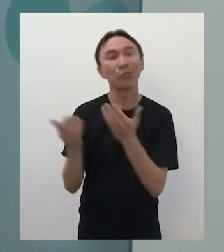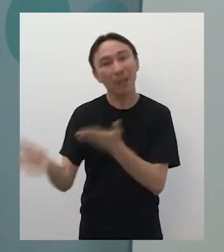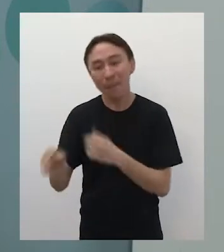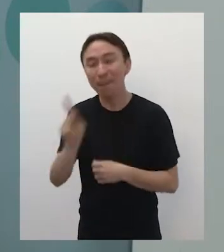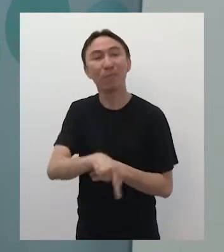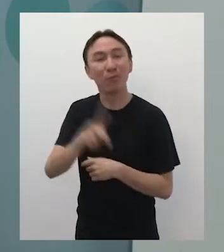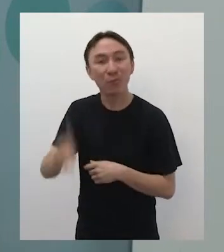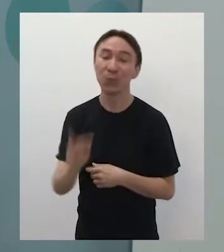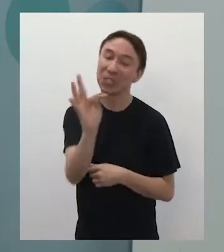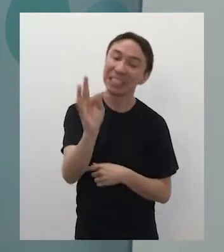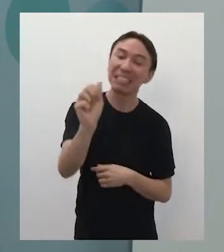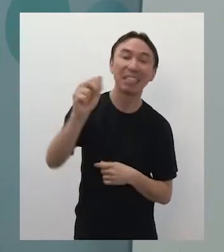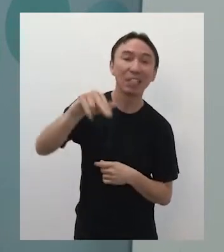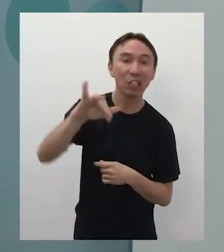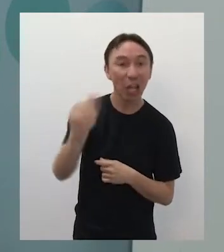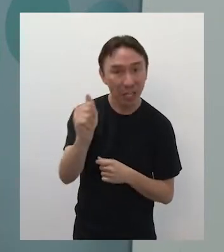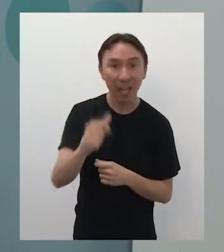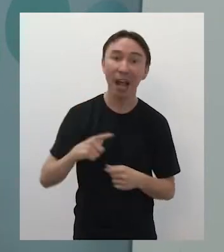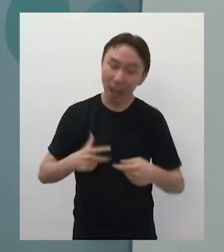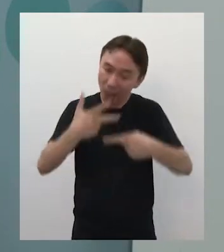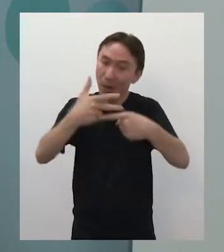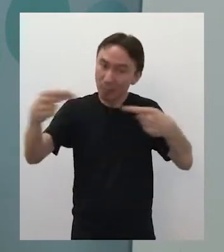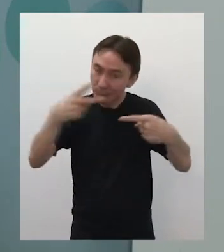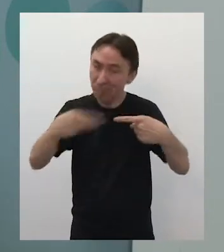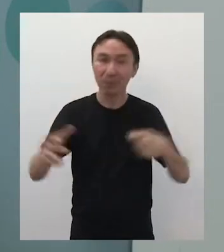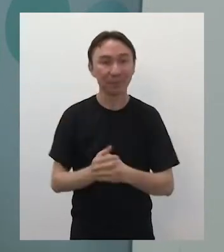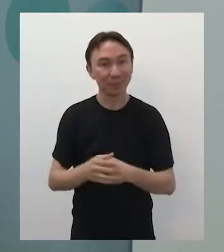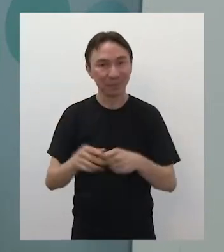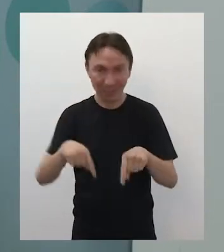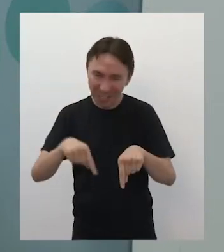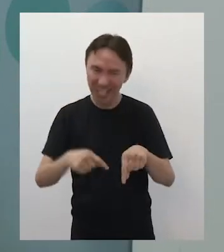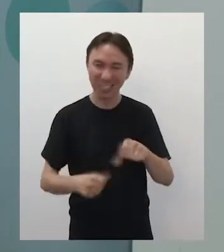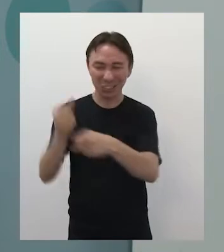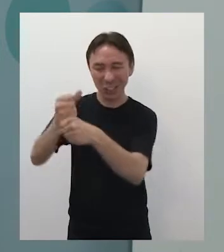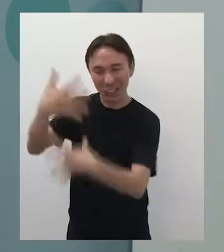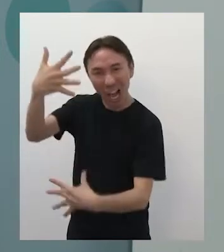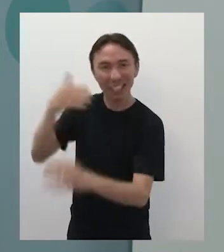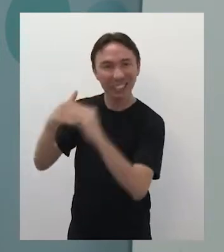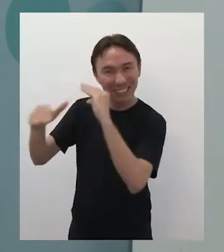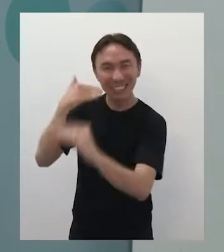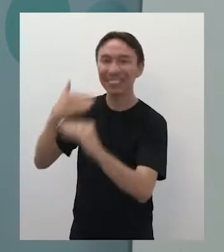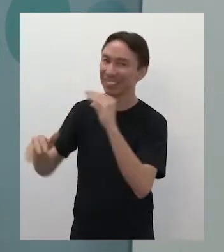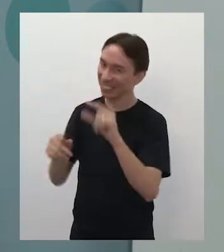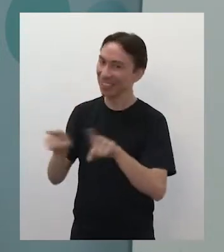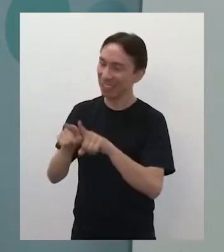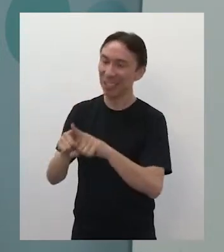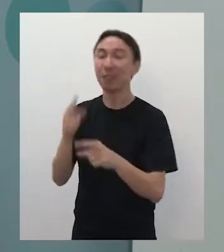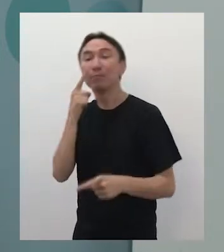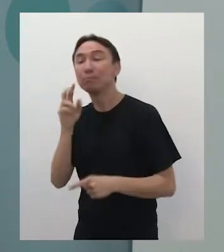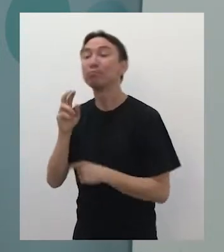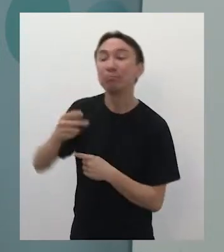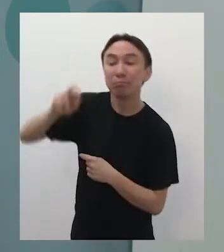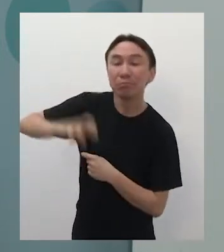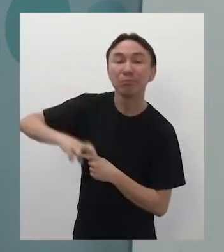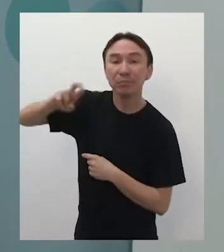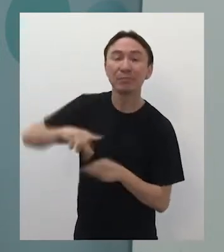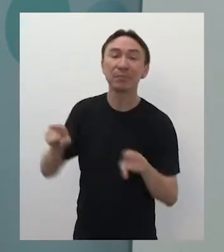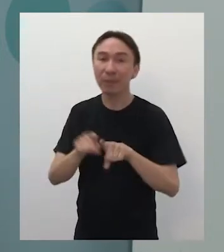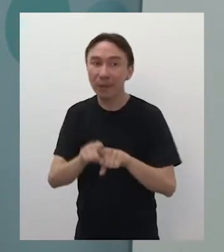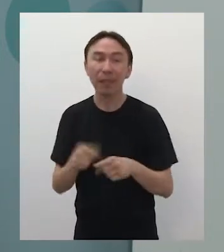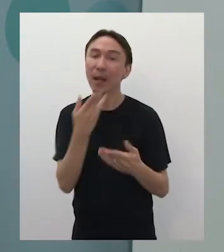roda de conversa, para falarmos sobre autogestão. Para isso, contamos com a participação aqui no estúdio da